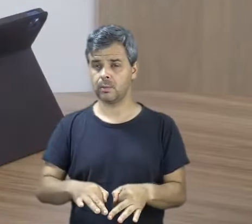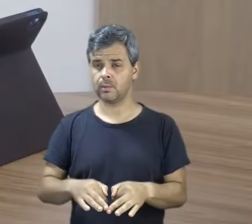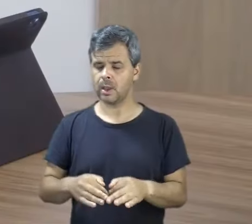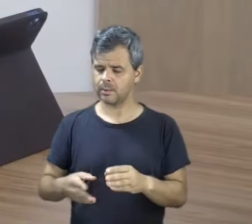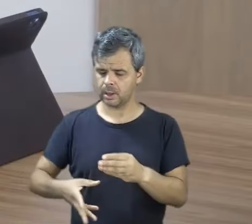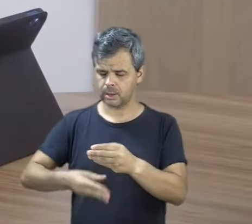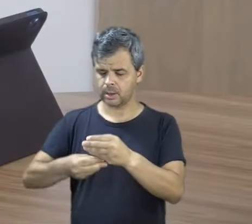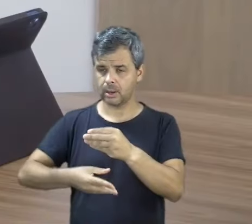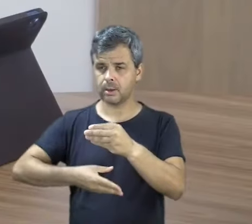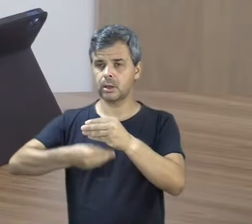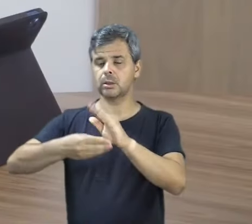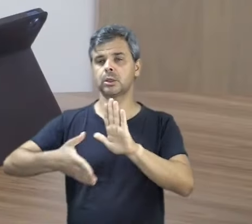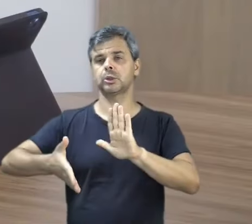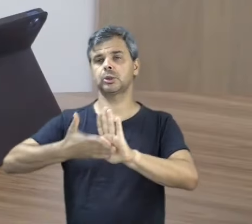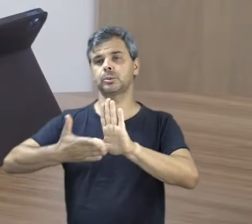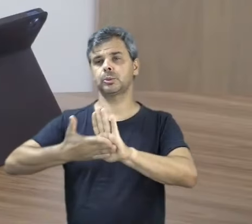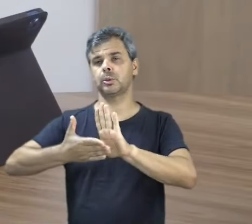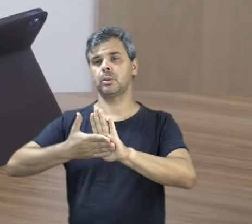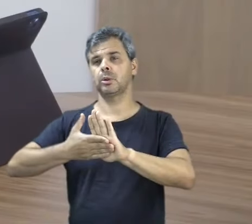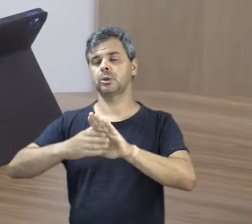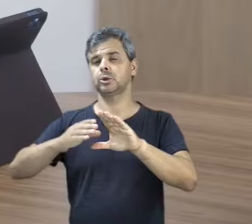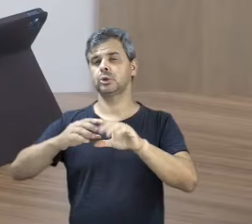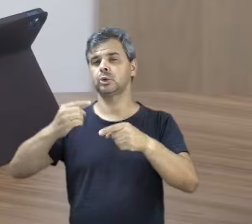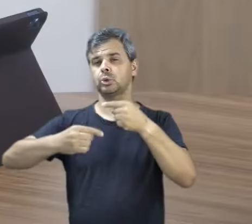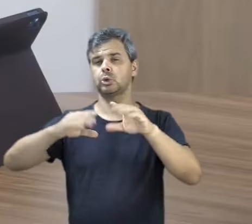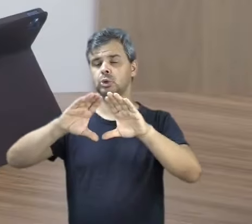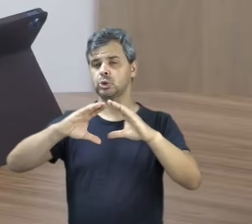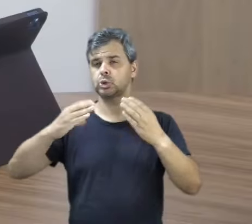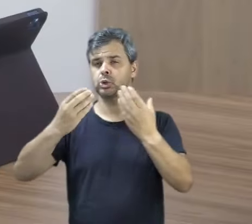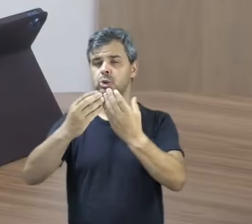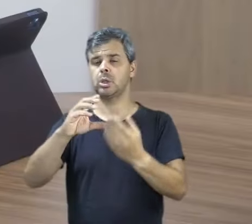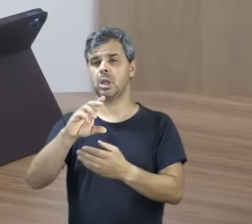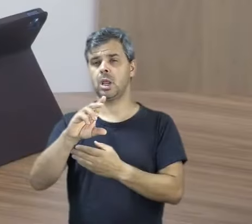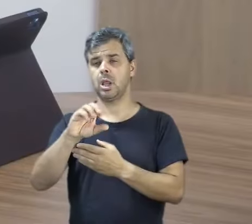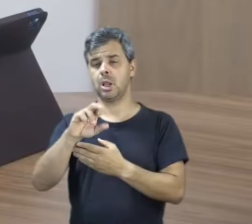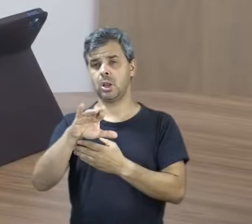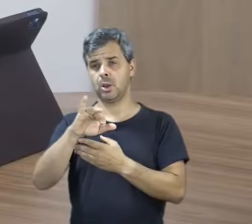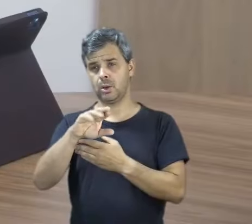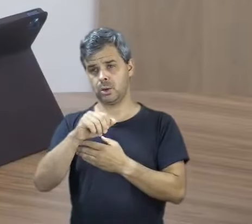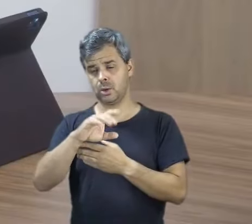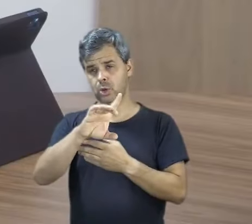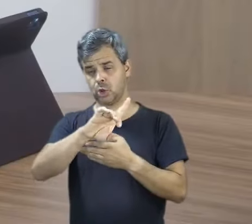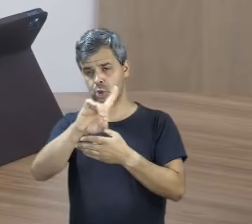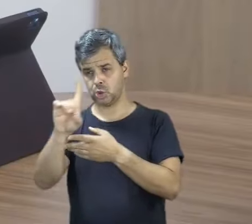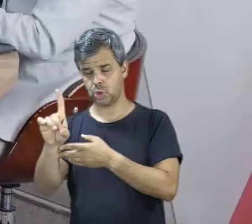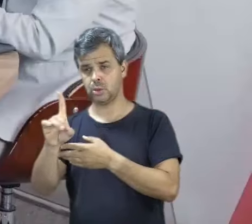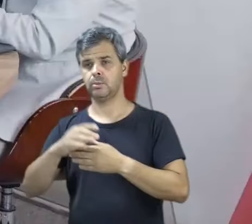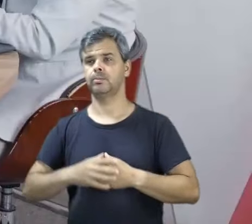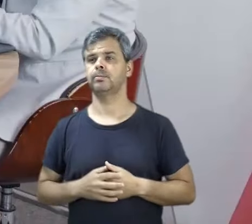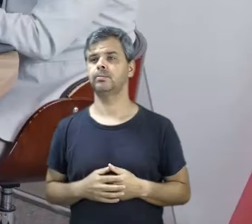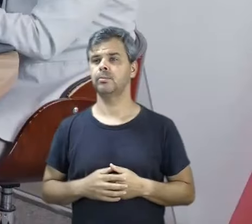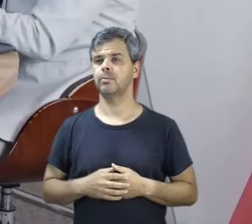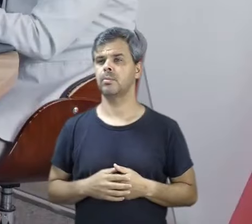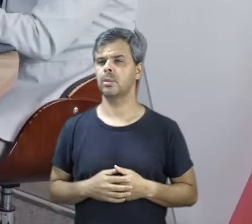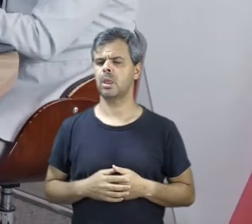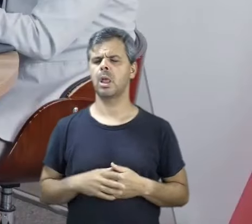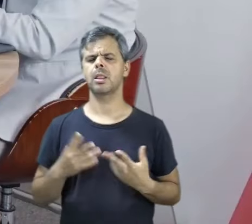esses acúmulos de propostas que foram debatidos com muito carinho lá nesses dias de conferência. Tem uma